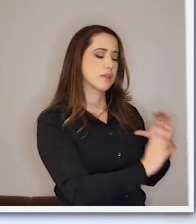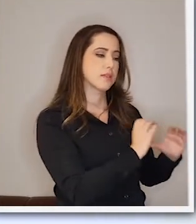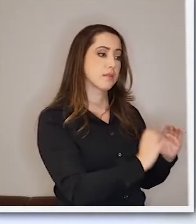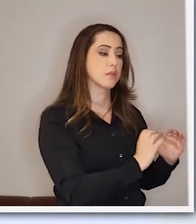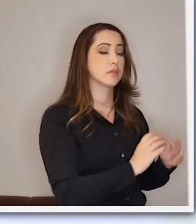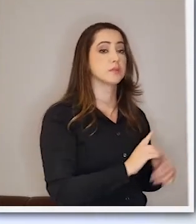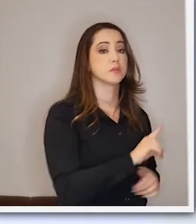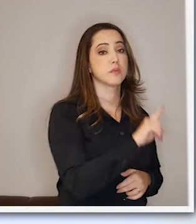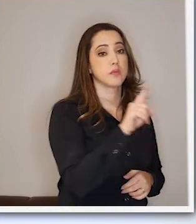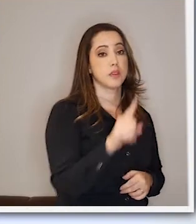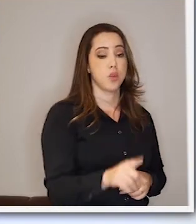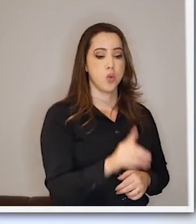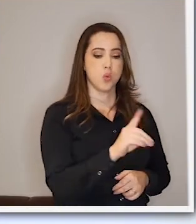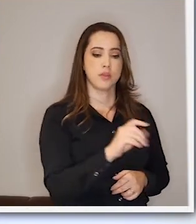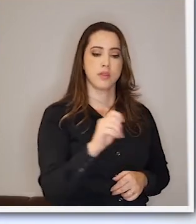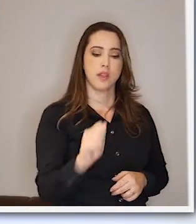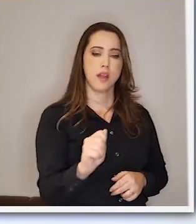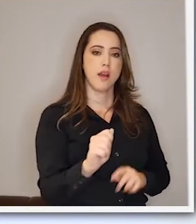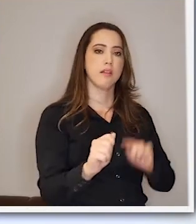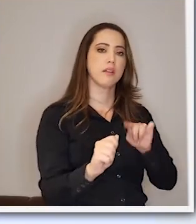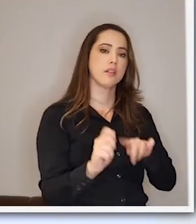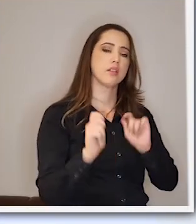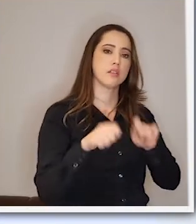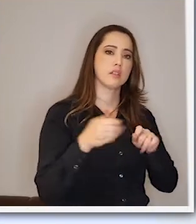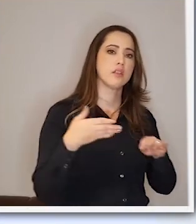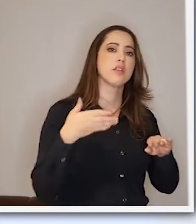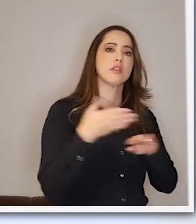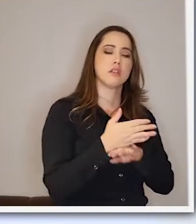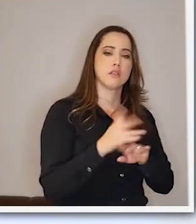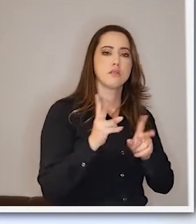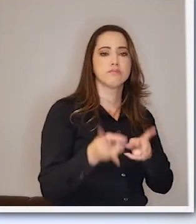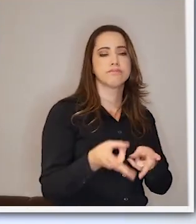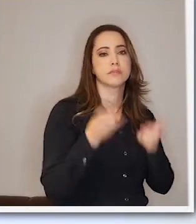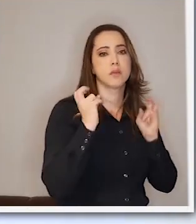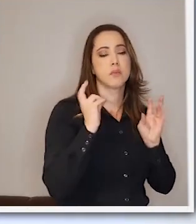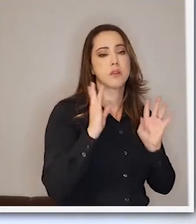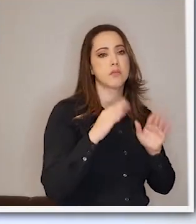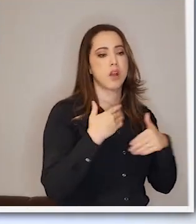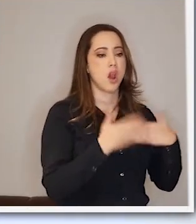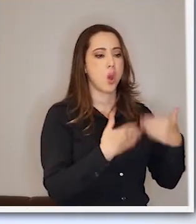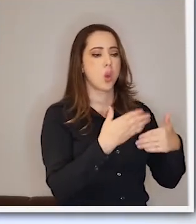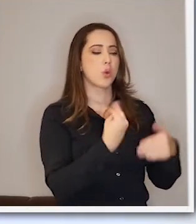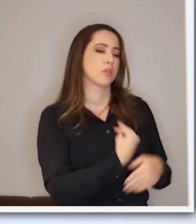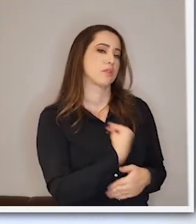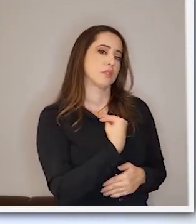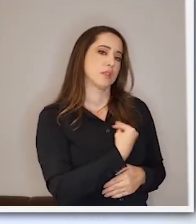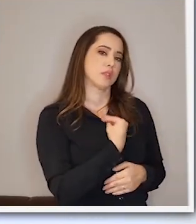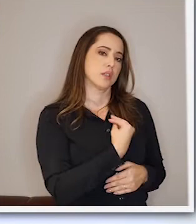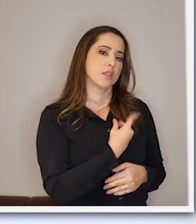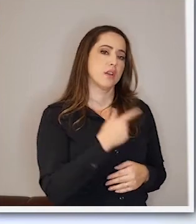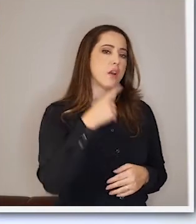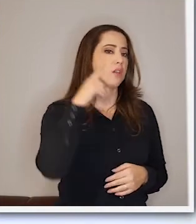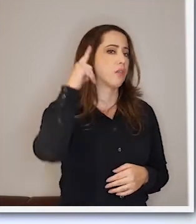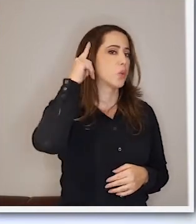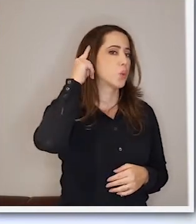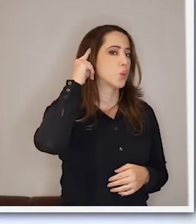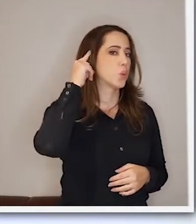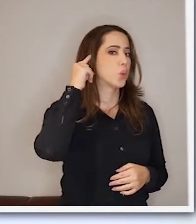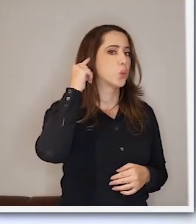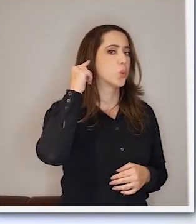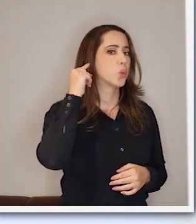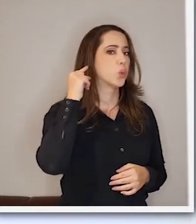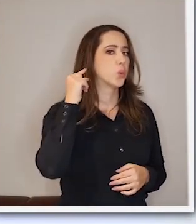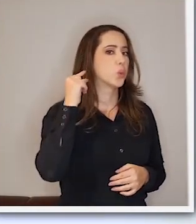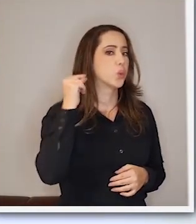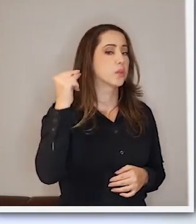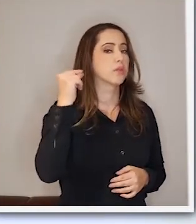da comunidade surda e a Libras como sistema de comunicação e interação. O deficiente auditivo está em um dos aspectos, é o que você